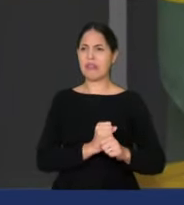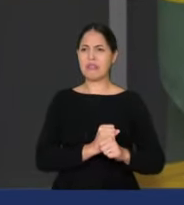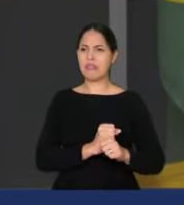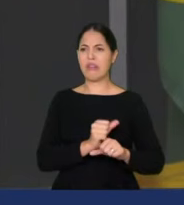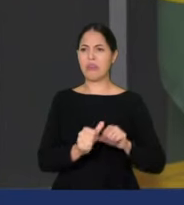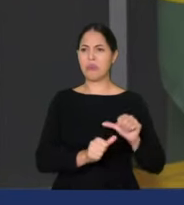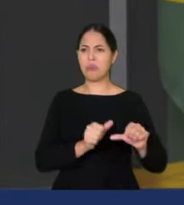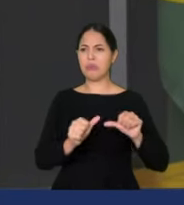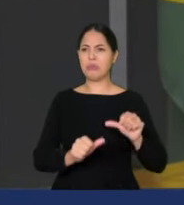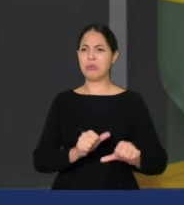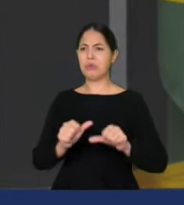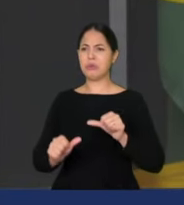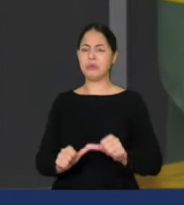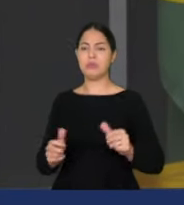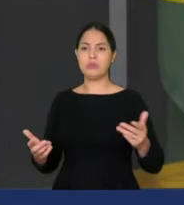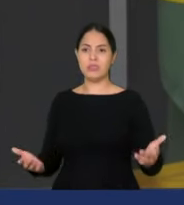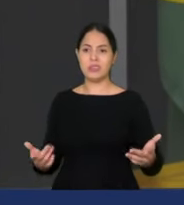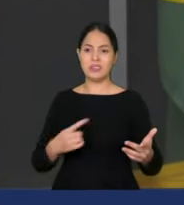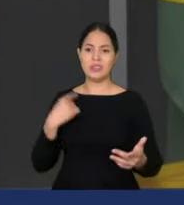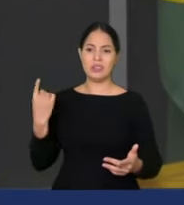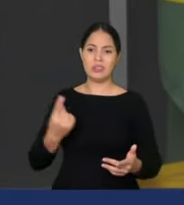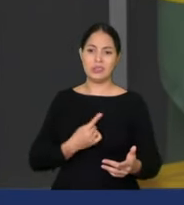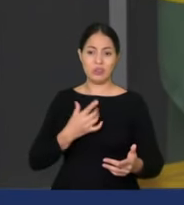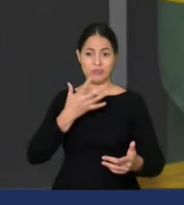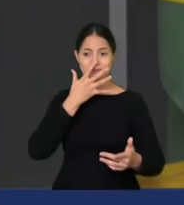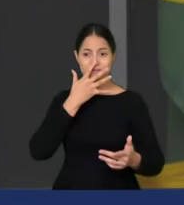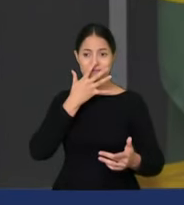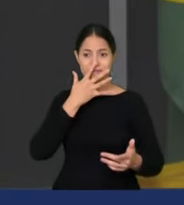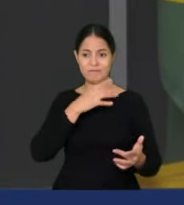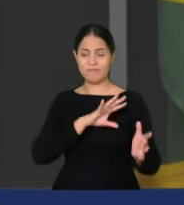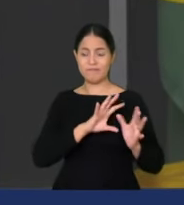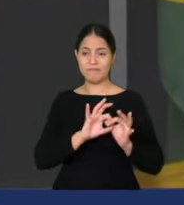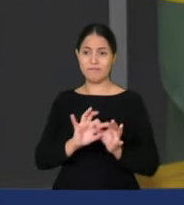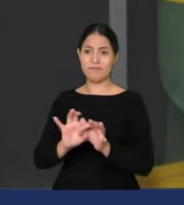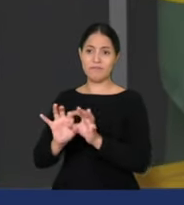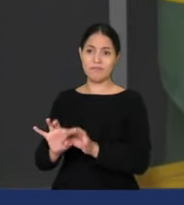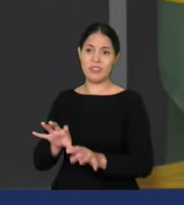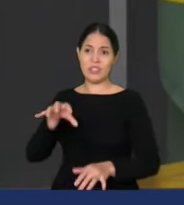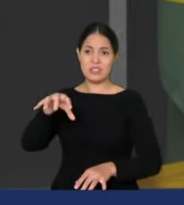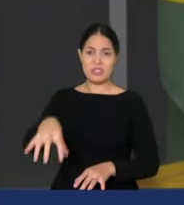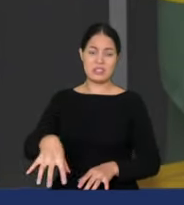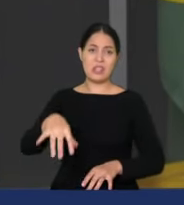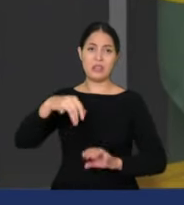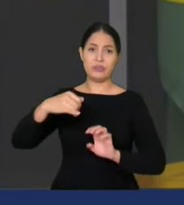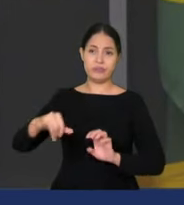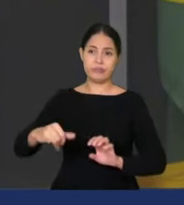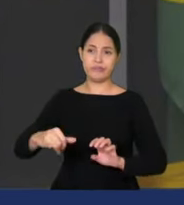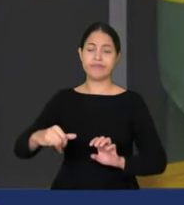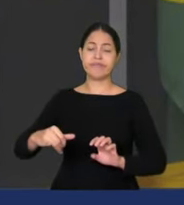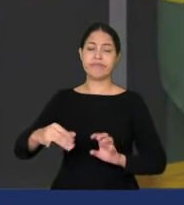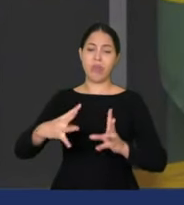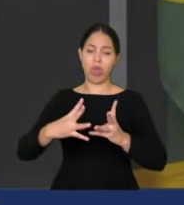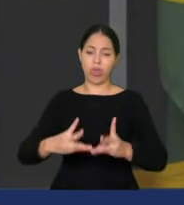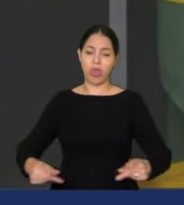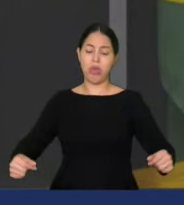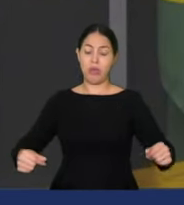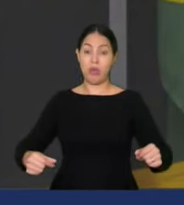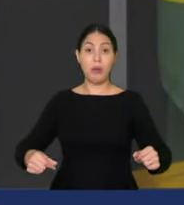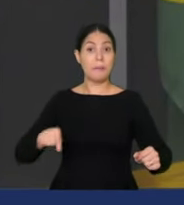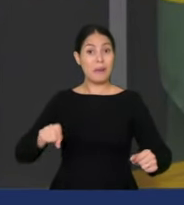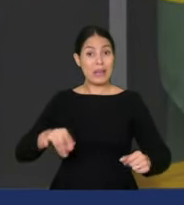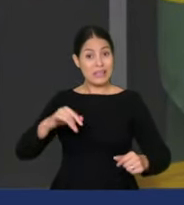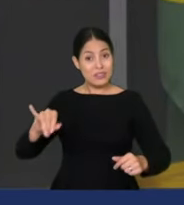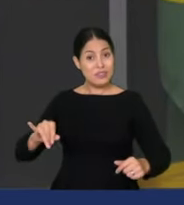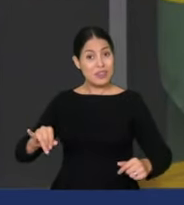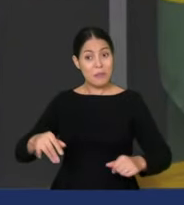assistimos aí essas devastações com relação a esse setor tão importante para todo e qualquer país. Só para